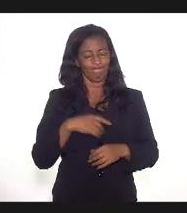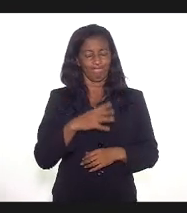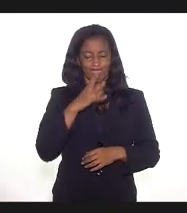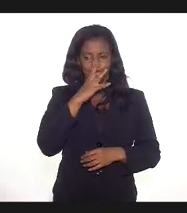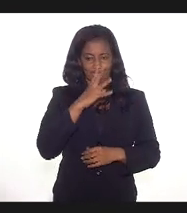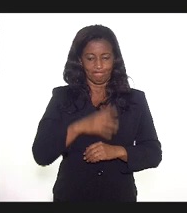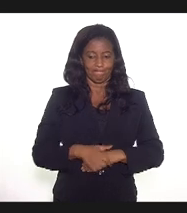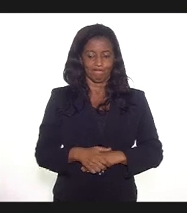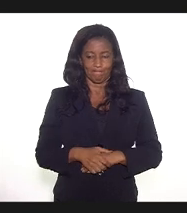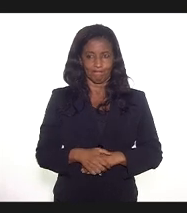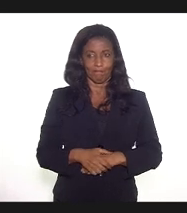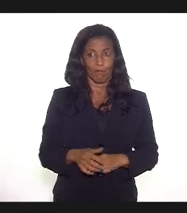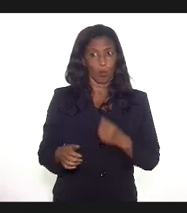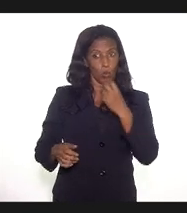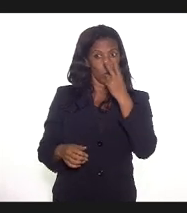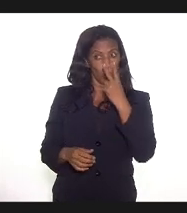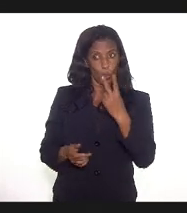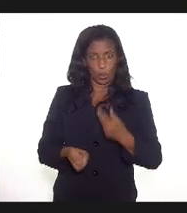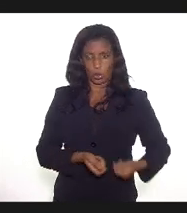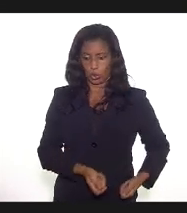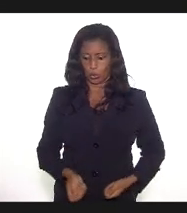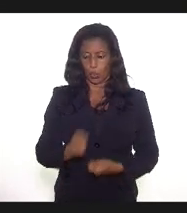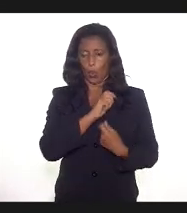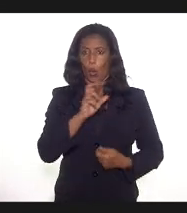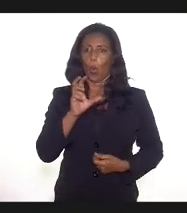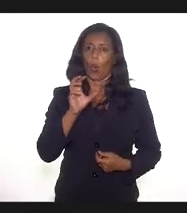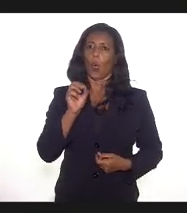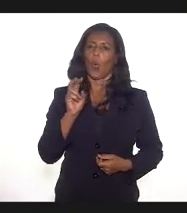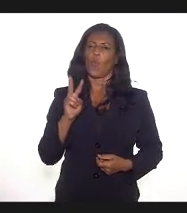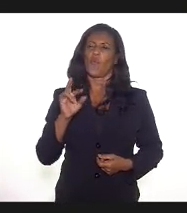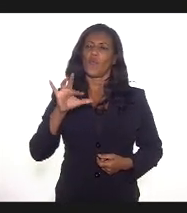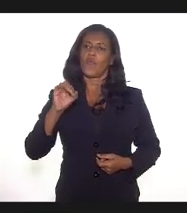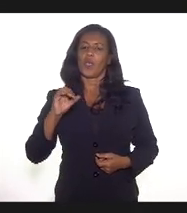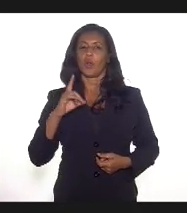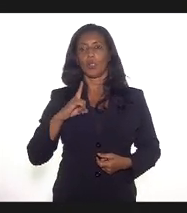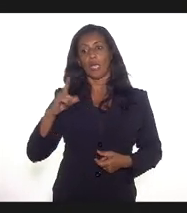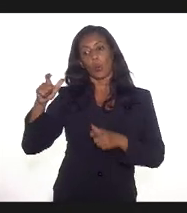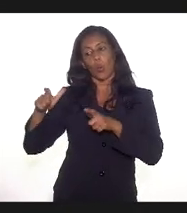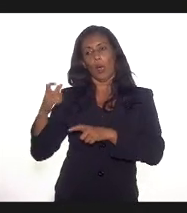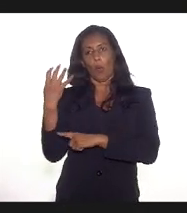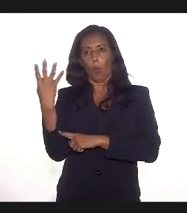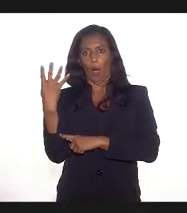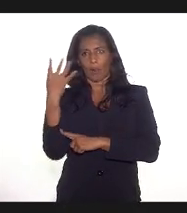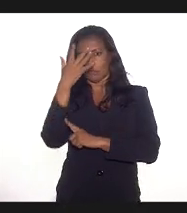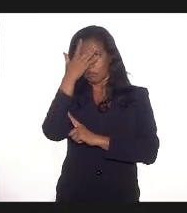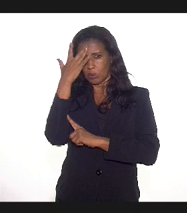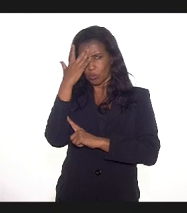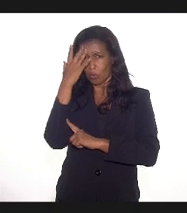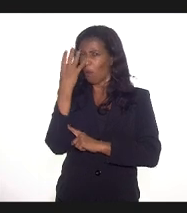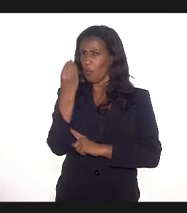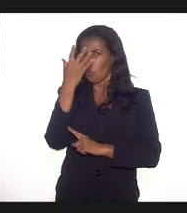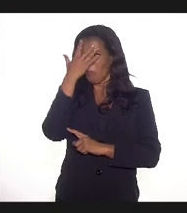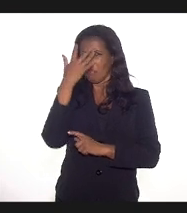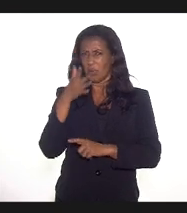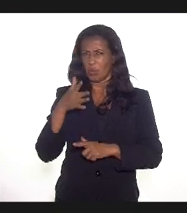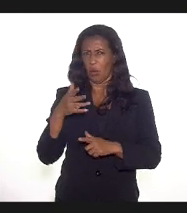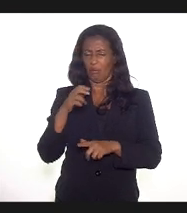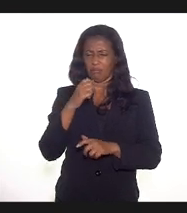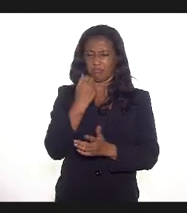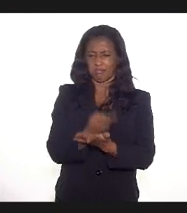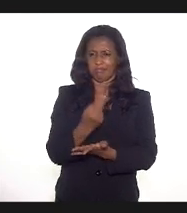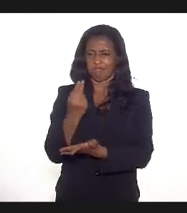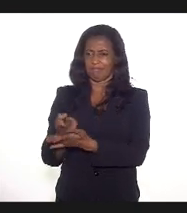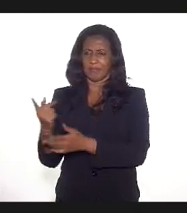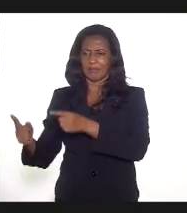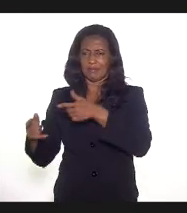Impressionante, são 2 coveiros, tem alguns locais que são 4, o movimento enorme nos cemitérios, todas